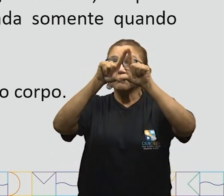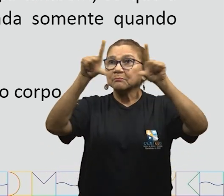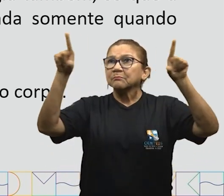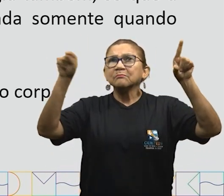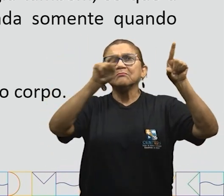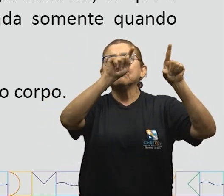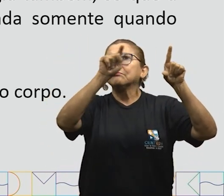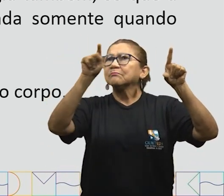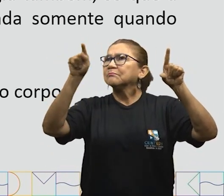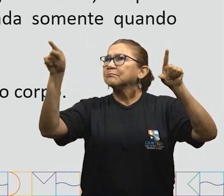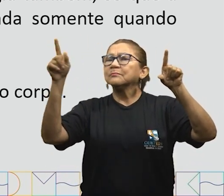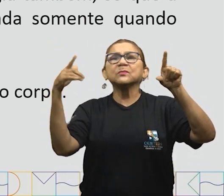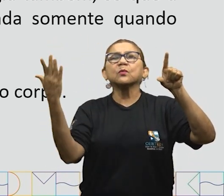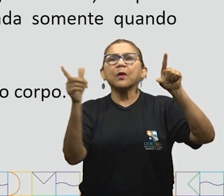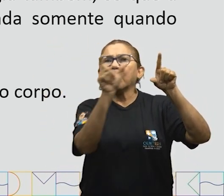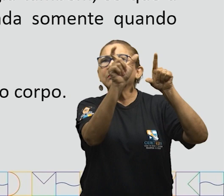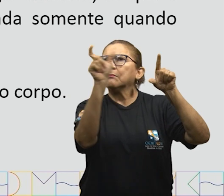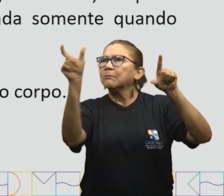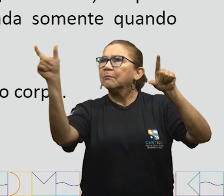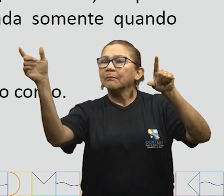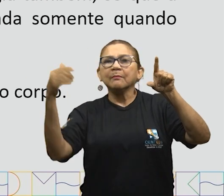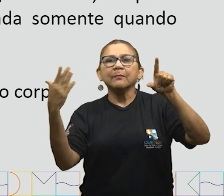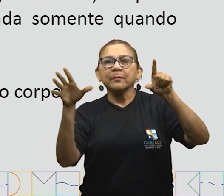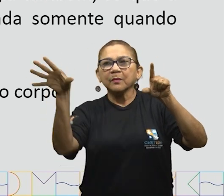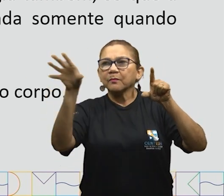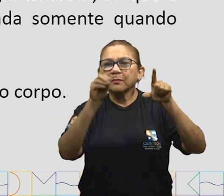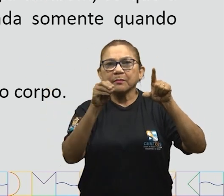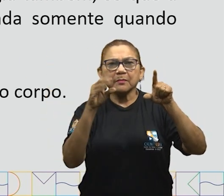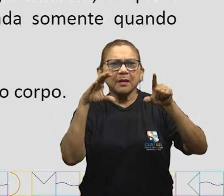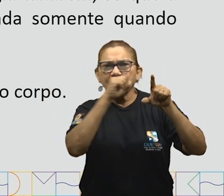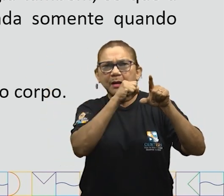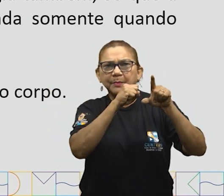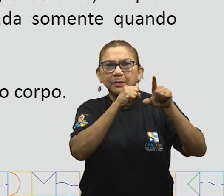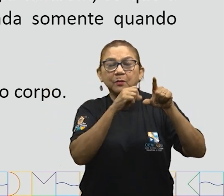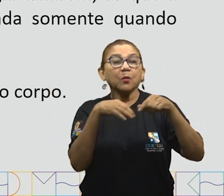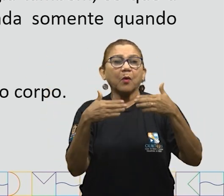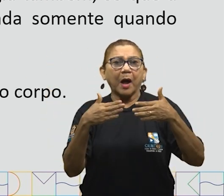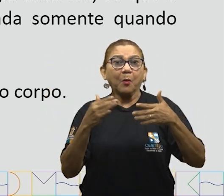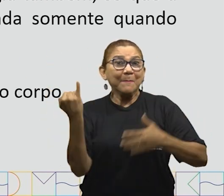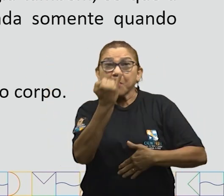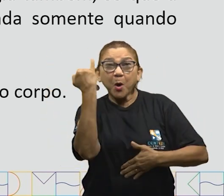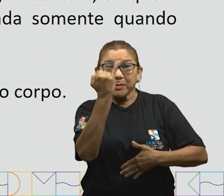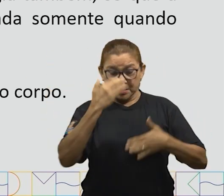desses são a principal fonte de energia rápida do corpo? Vamos ver?